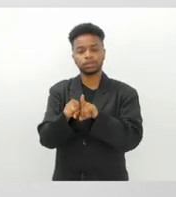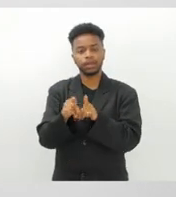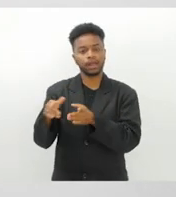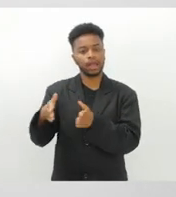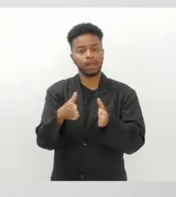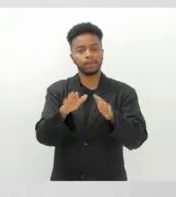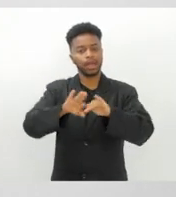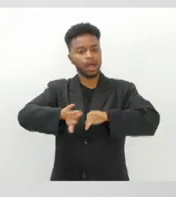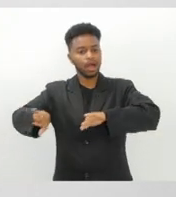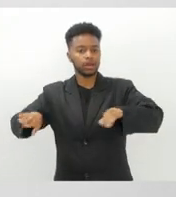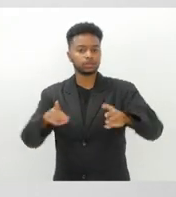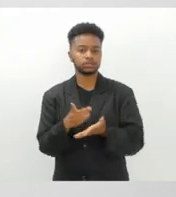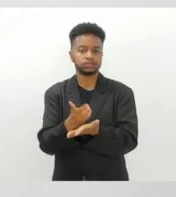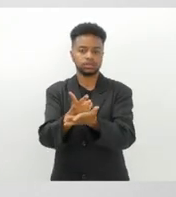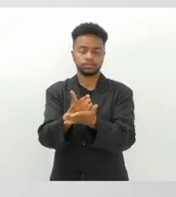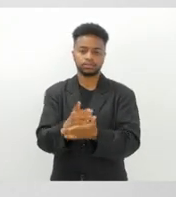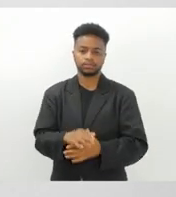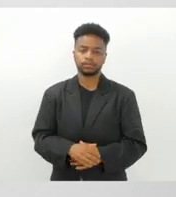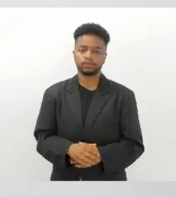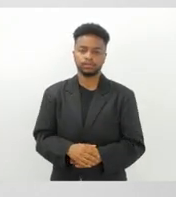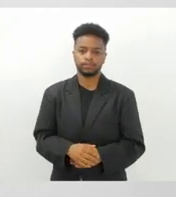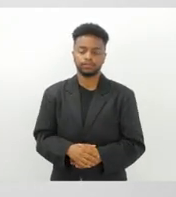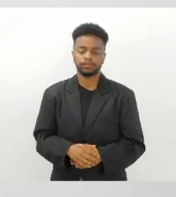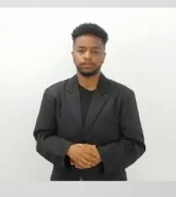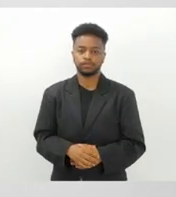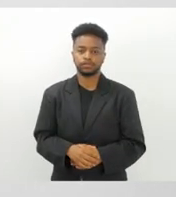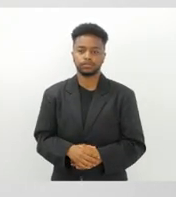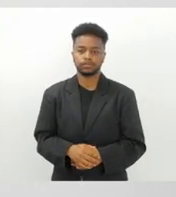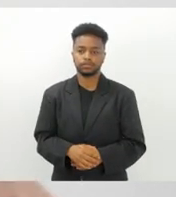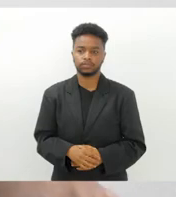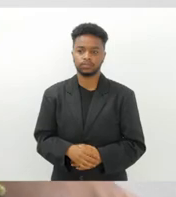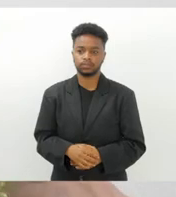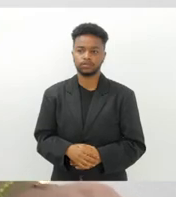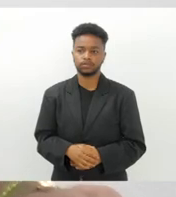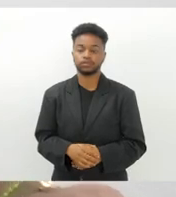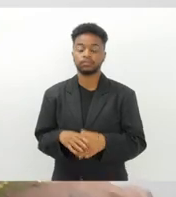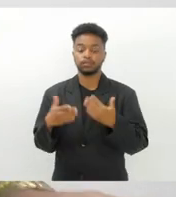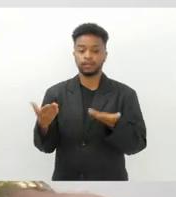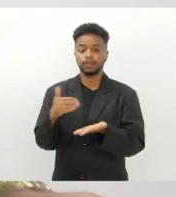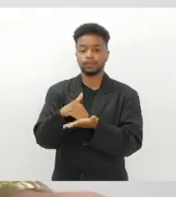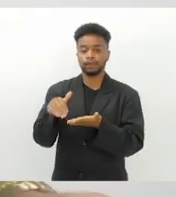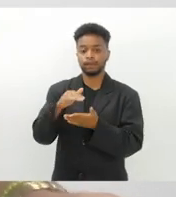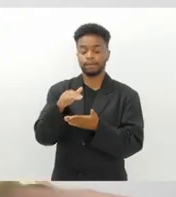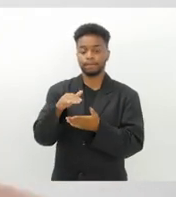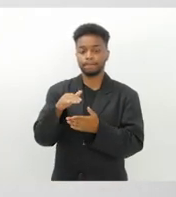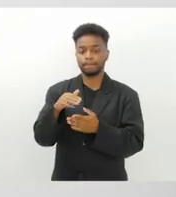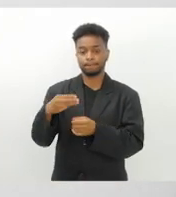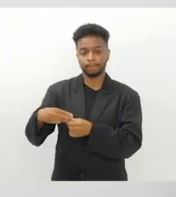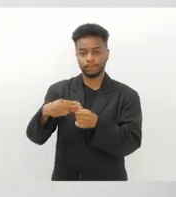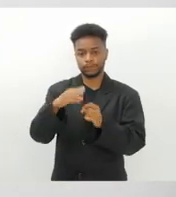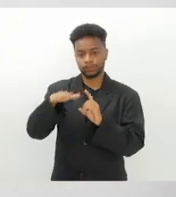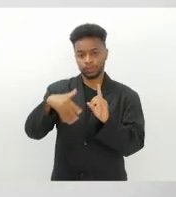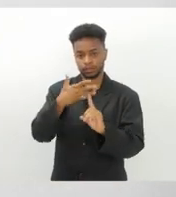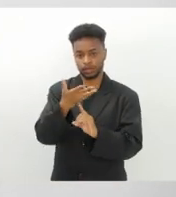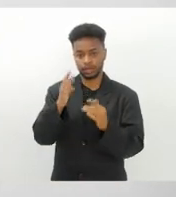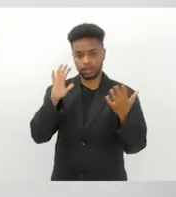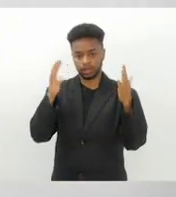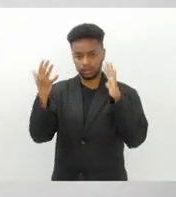caminhos sempre, né? Bom, a Secretaria Municipal de Meio Ambiente e Clima, a partir